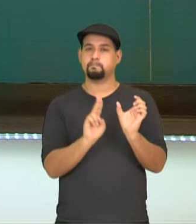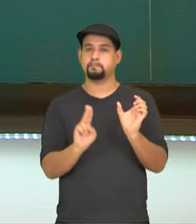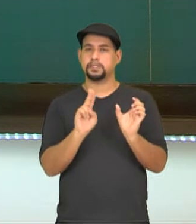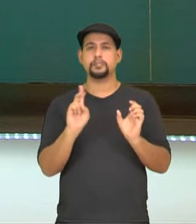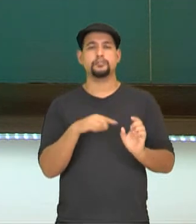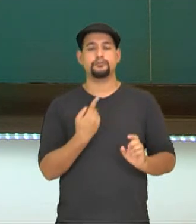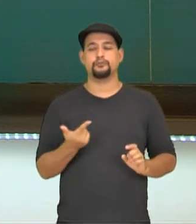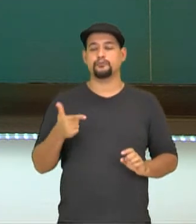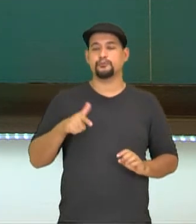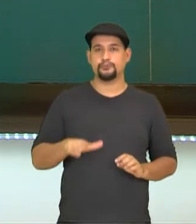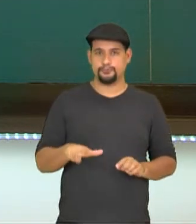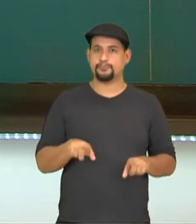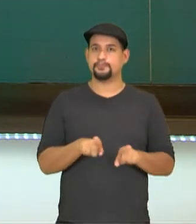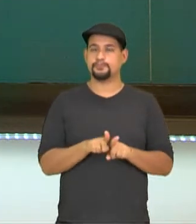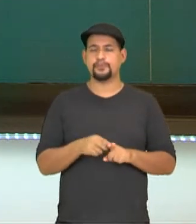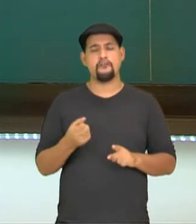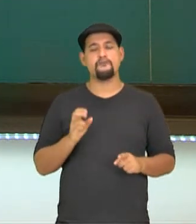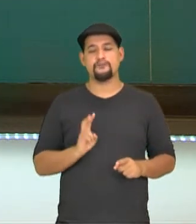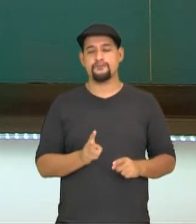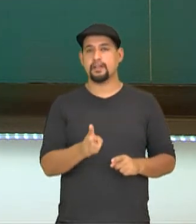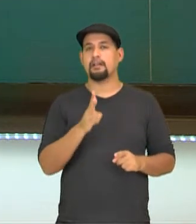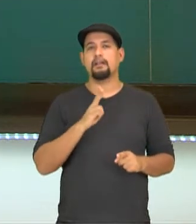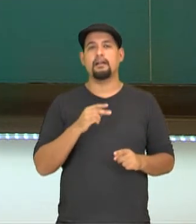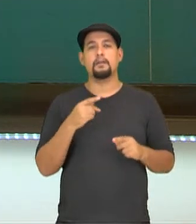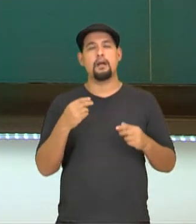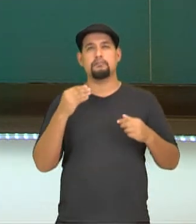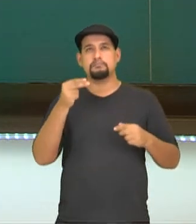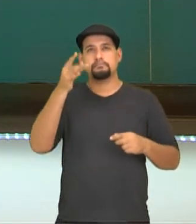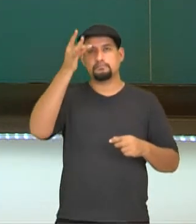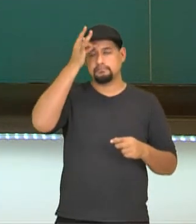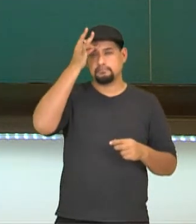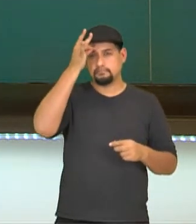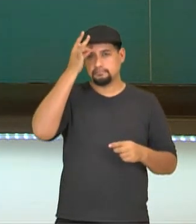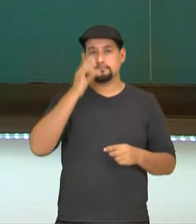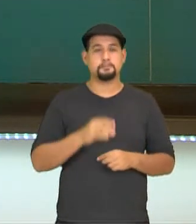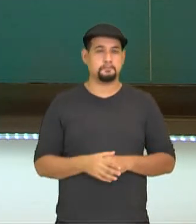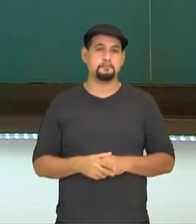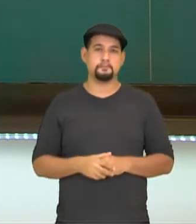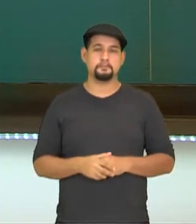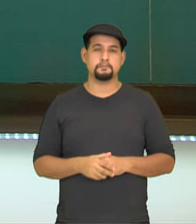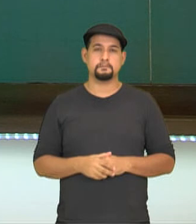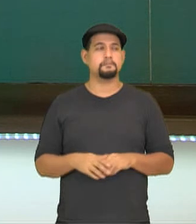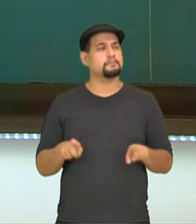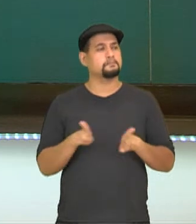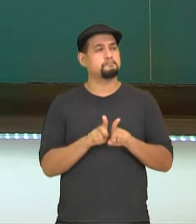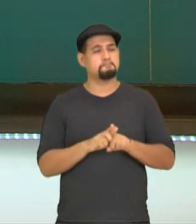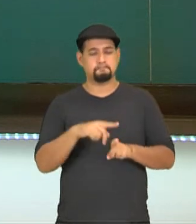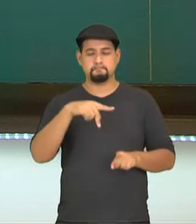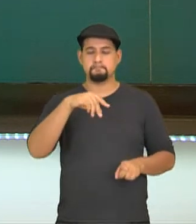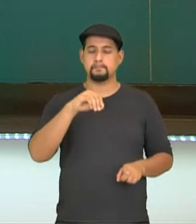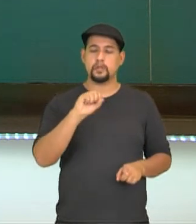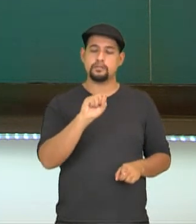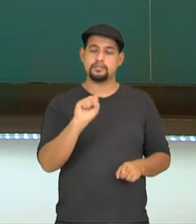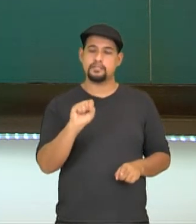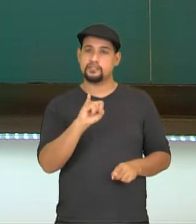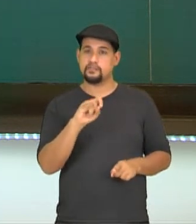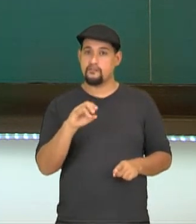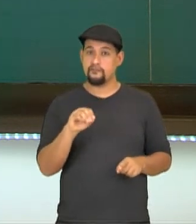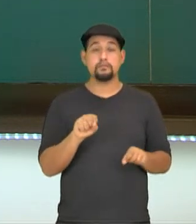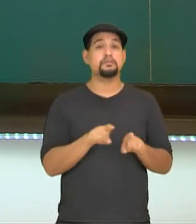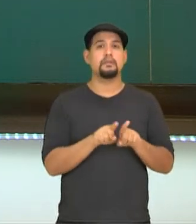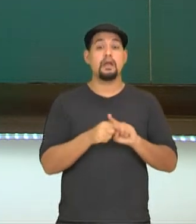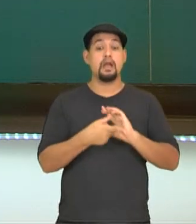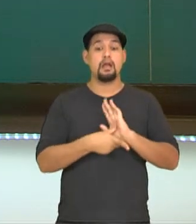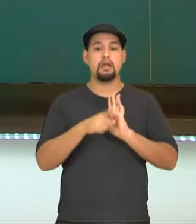Nós repetimos isto várias vezes para que isso fique bem memorizado. E que os possessivos átonos